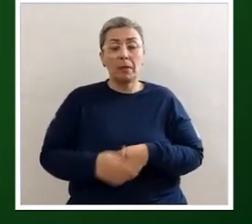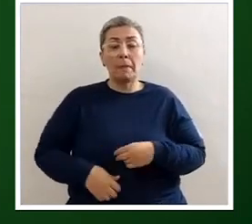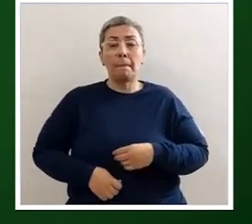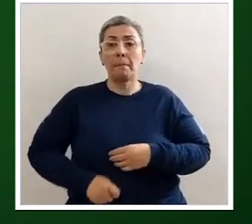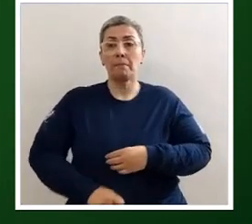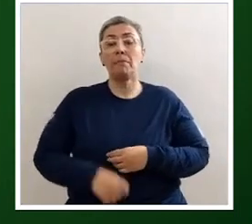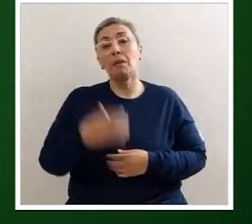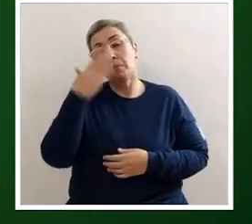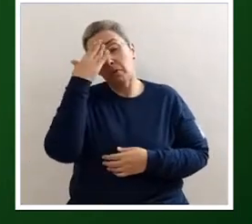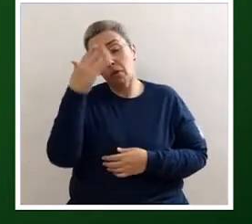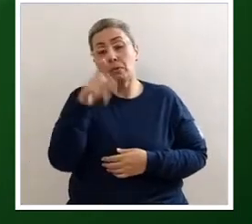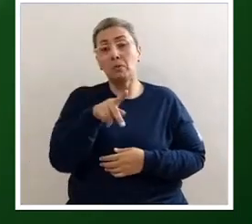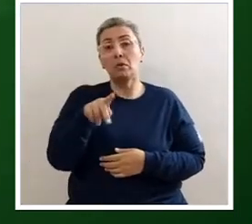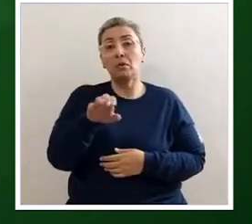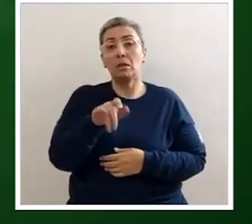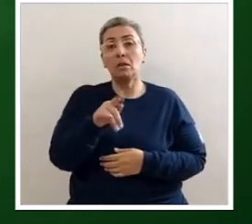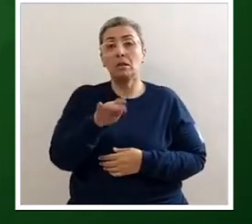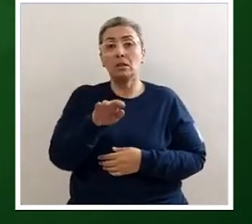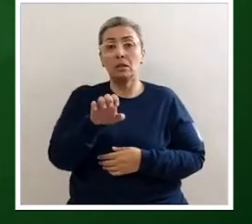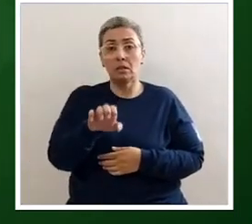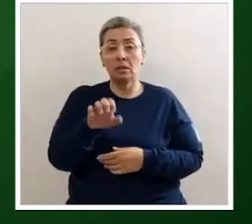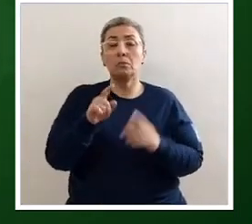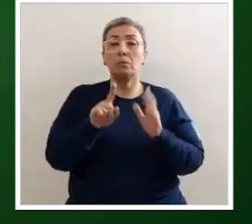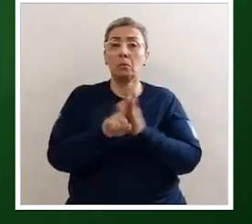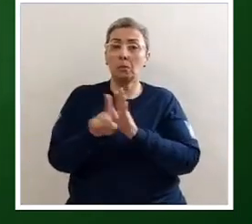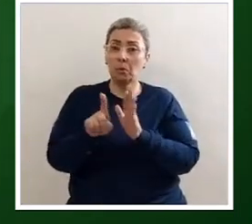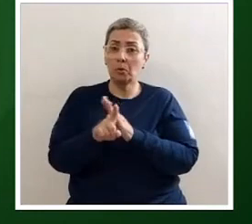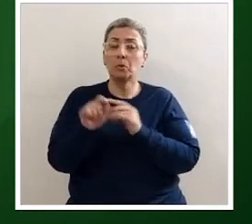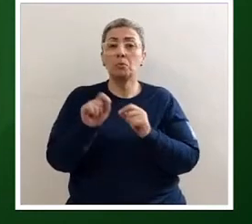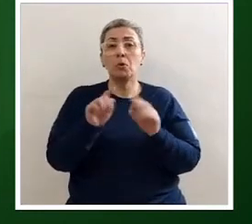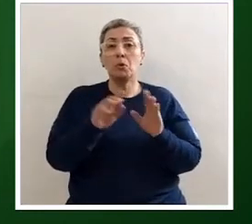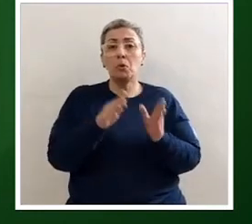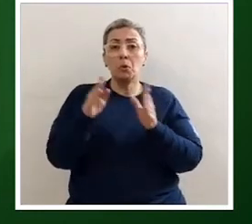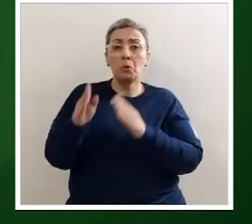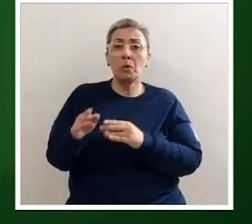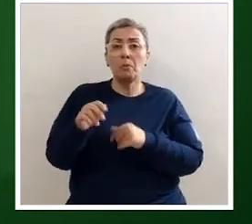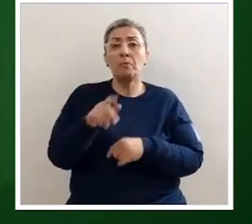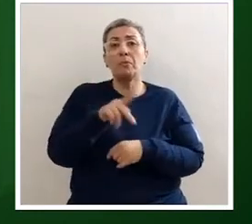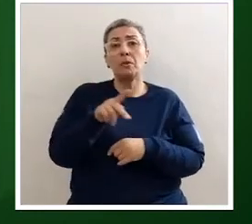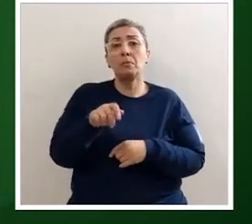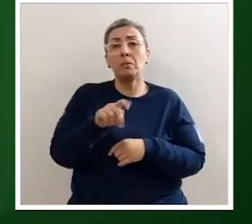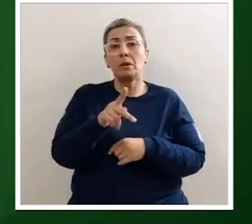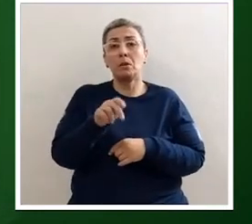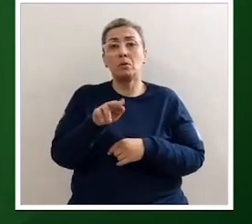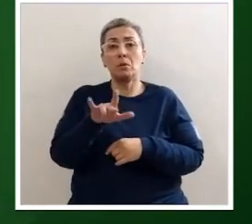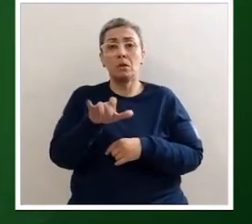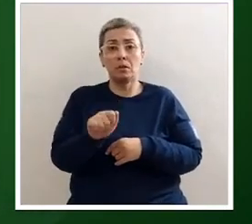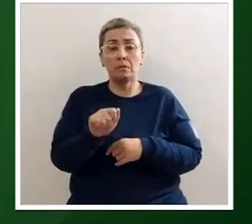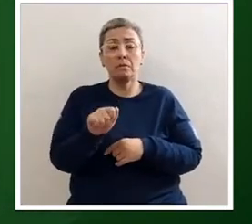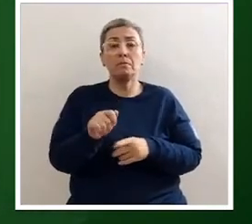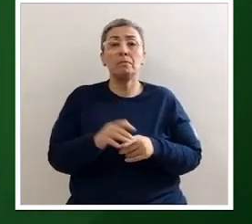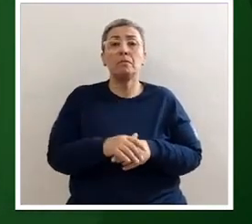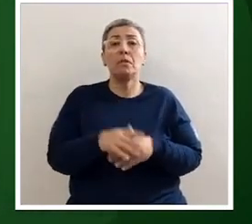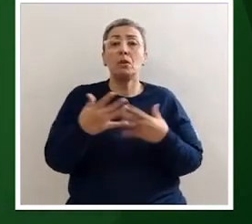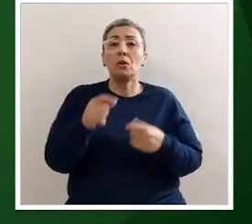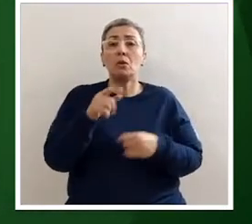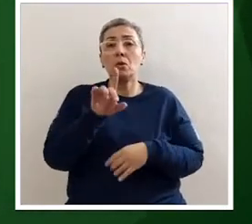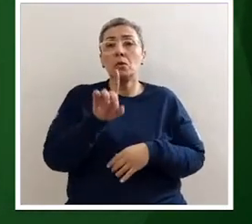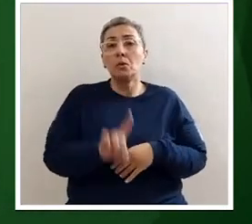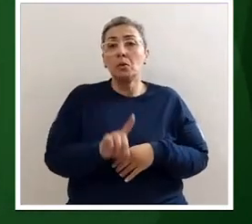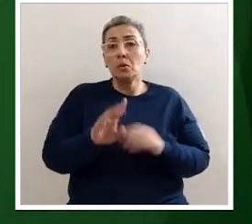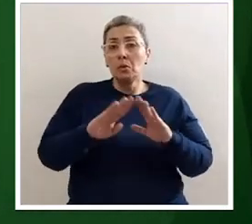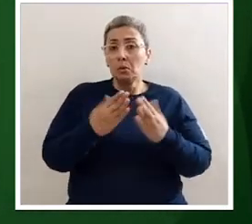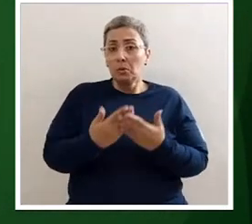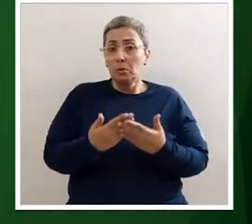Muito obrigado Professor Caíque boas questões passa agora a palavra professora Paula Fernandes o diretor